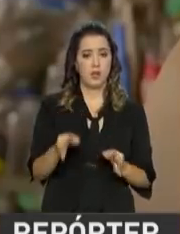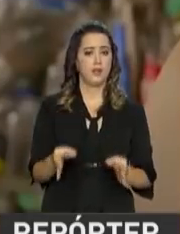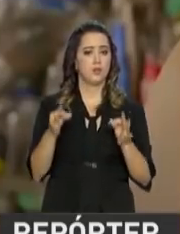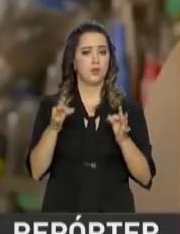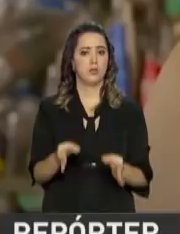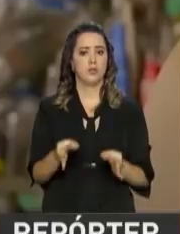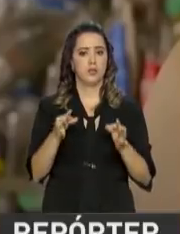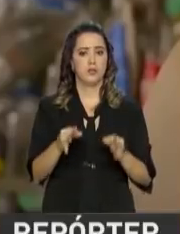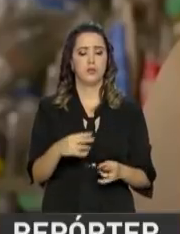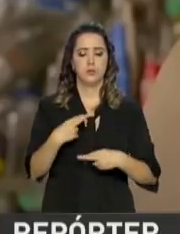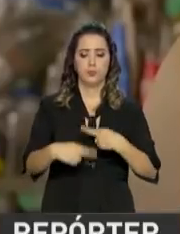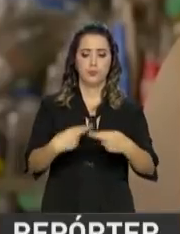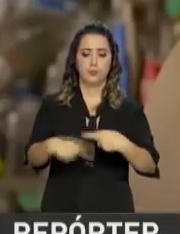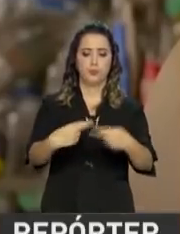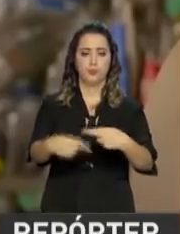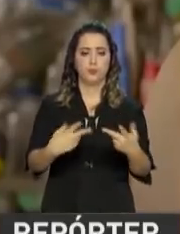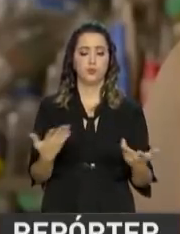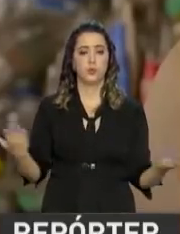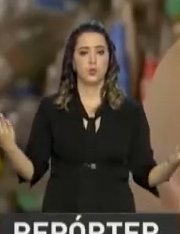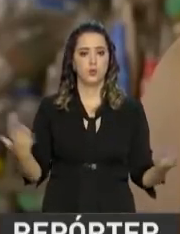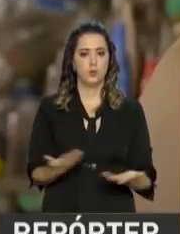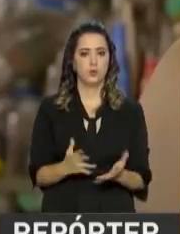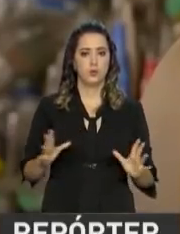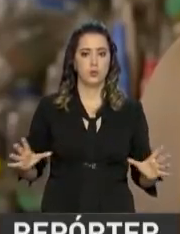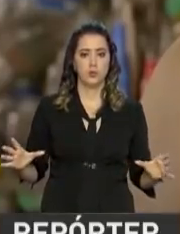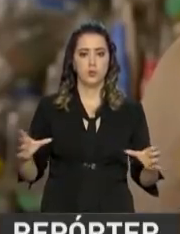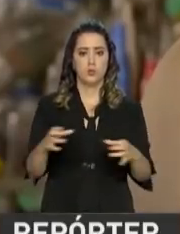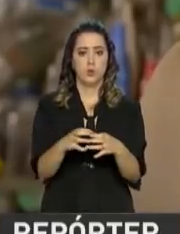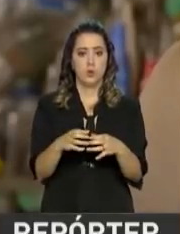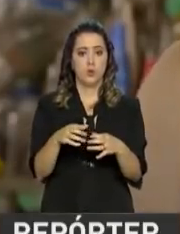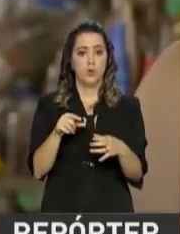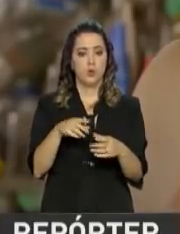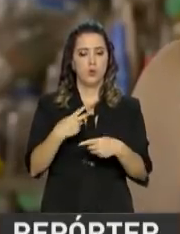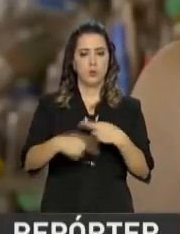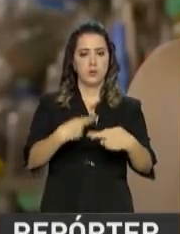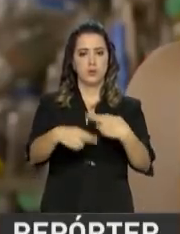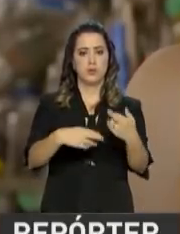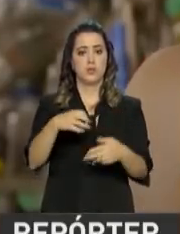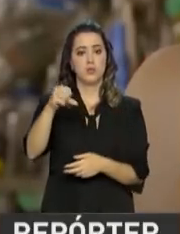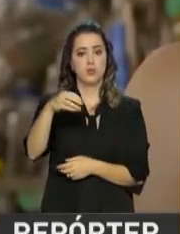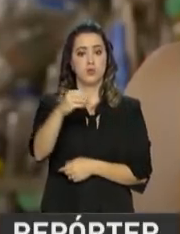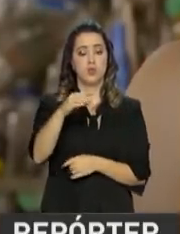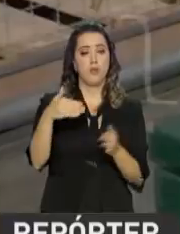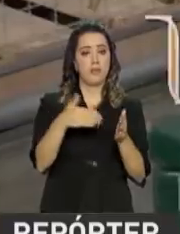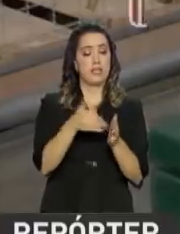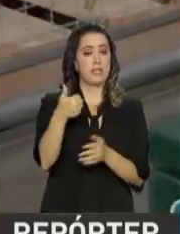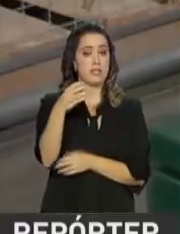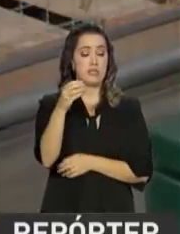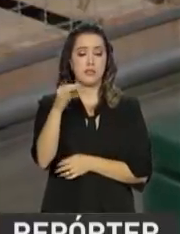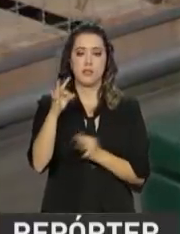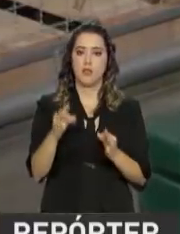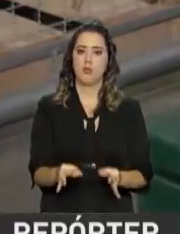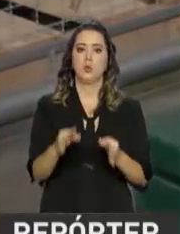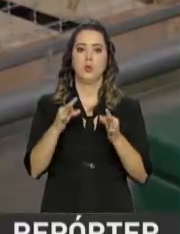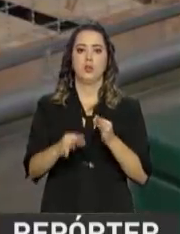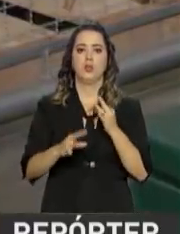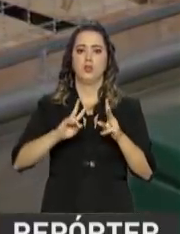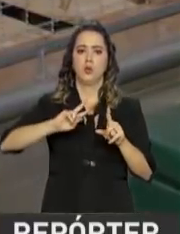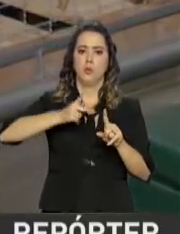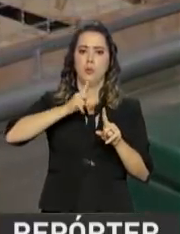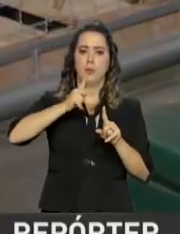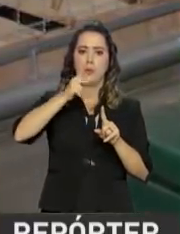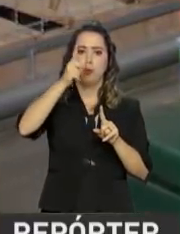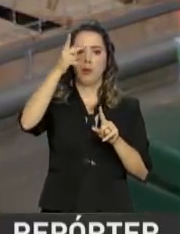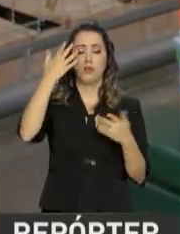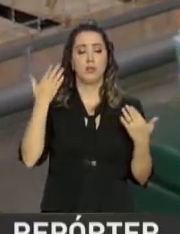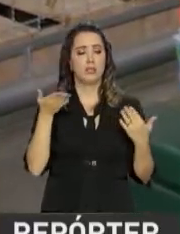de resíduos eram triados por mês. Hoje a associação tria em torno de 90 a 100 toneladas, então aumentou muito. E a